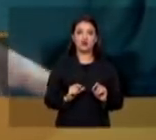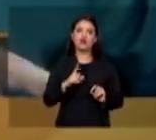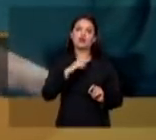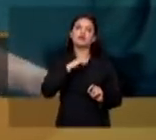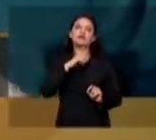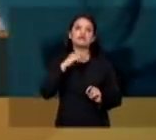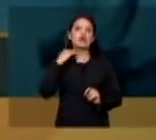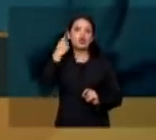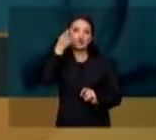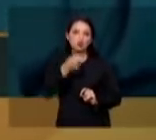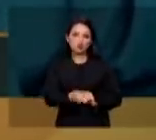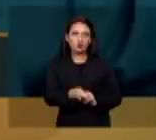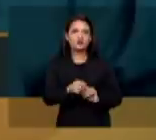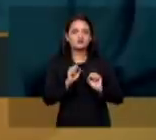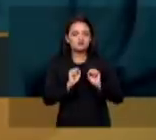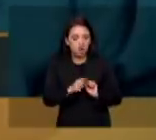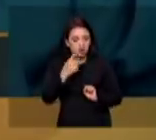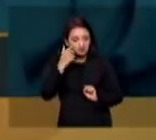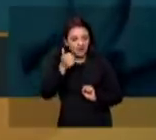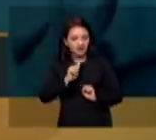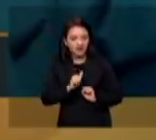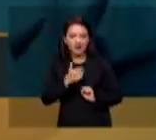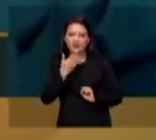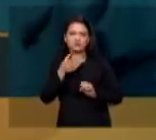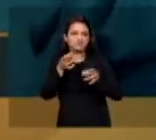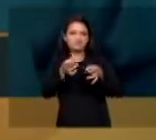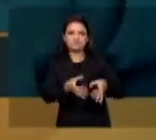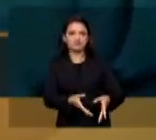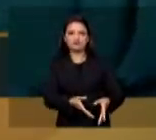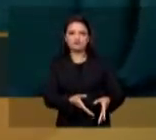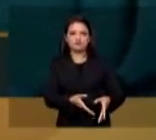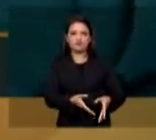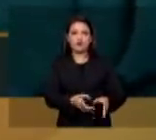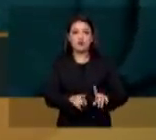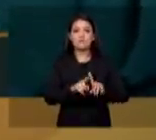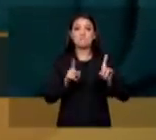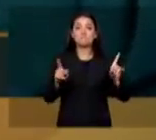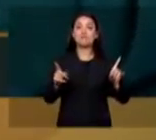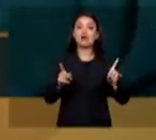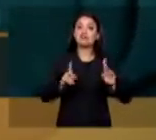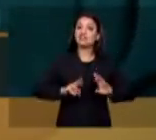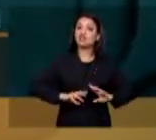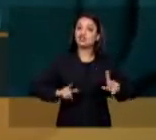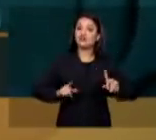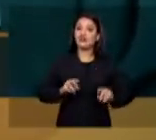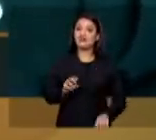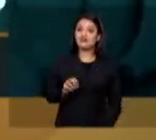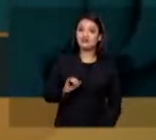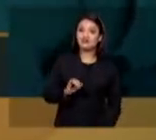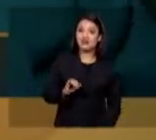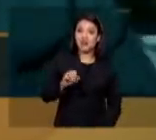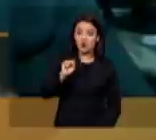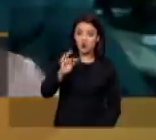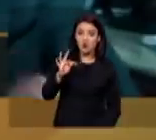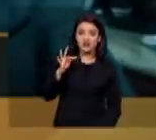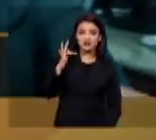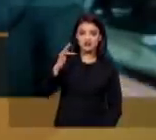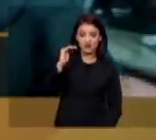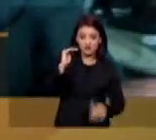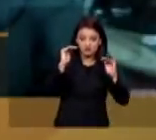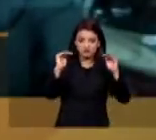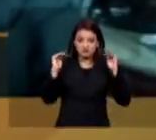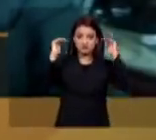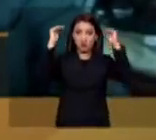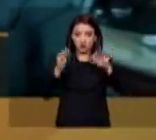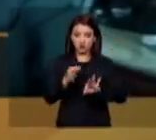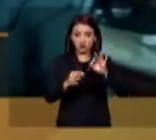Declinação. Algo diverso é quando o órgão máximo do judiciário pátrio assenta que um